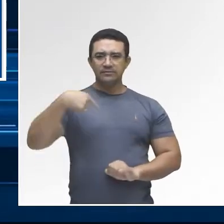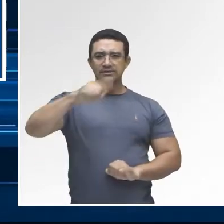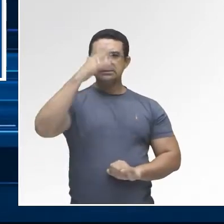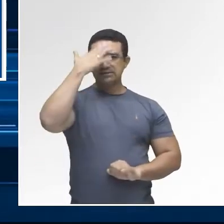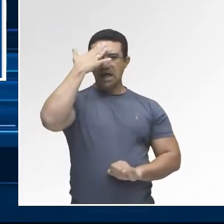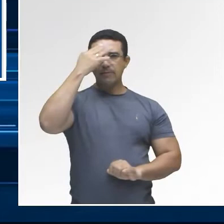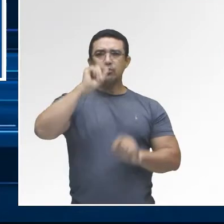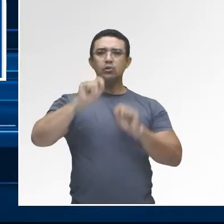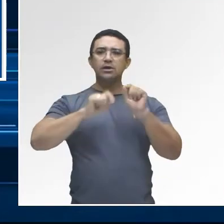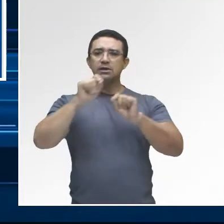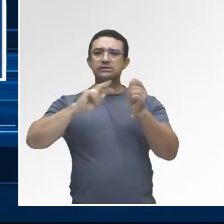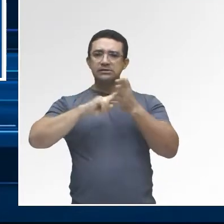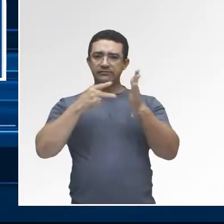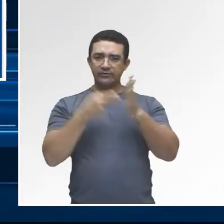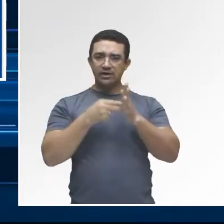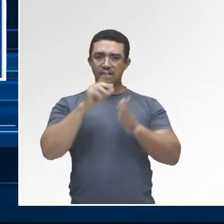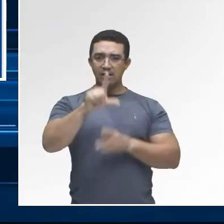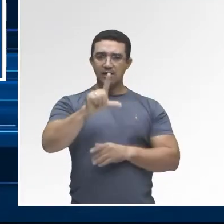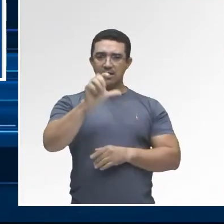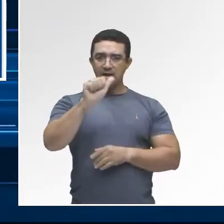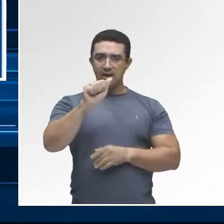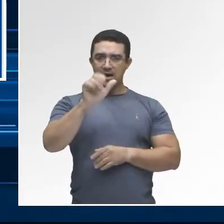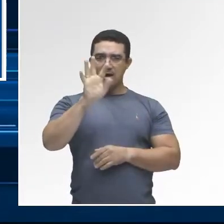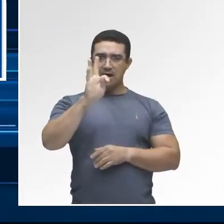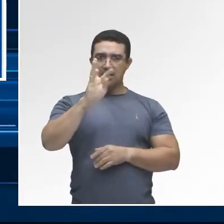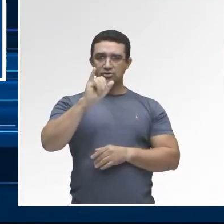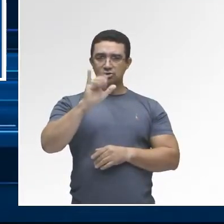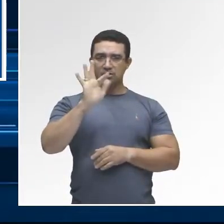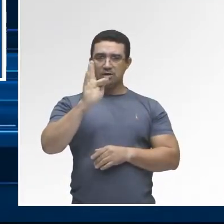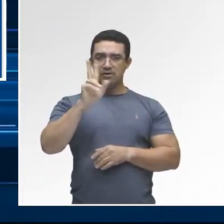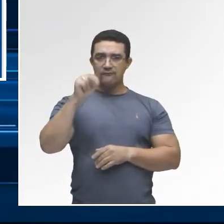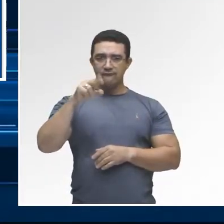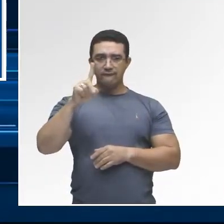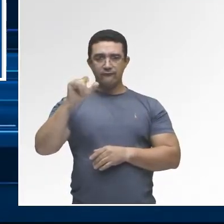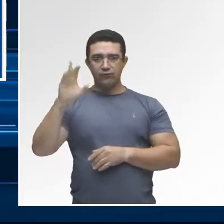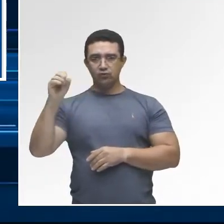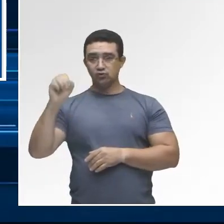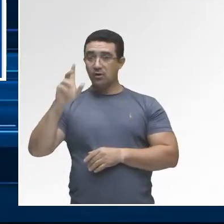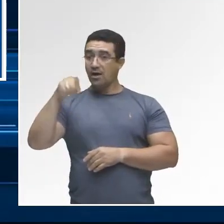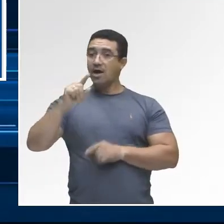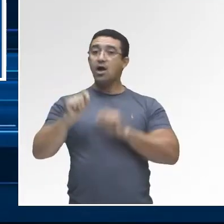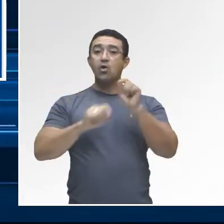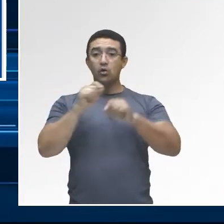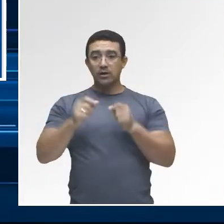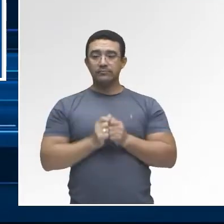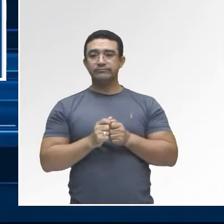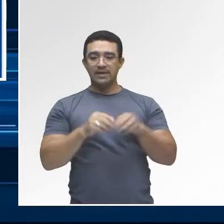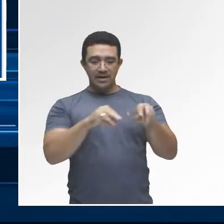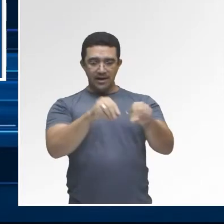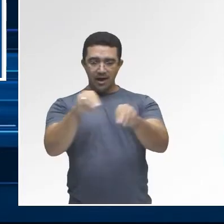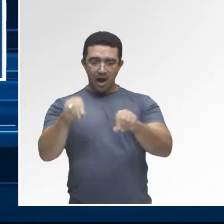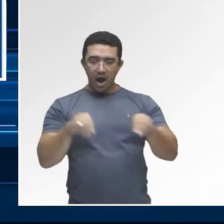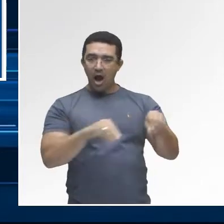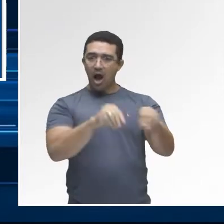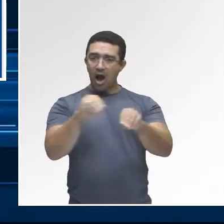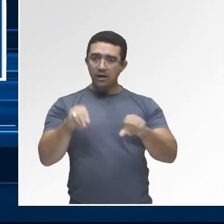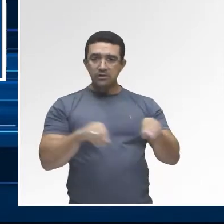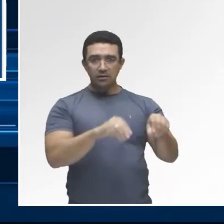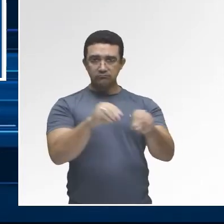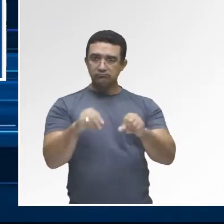para aqueles que não sabem eu vou reforçar, tá? Latifúndios são grandes propriedades nas mãos de uma pessoa